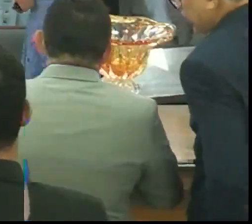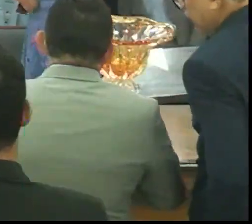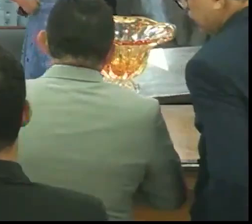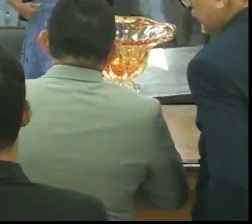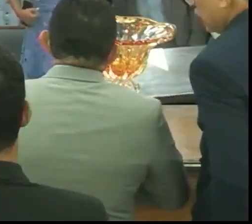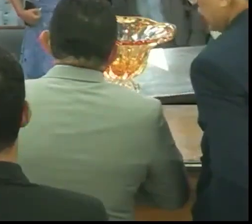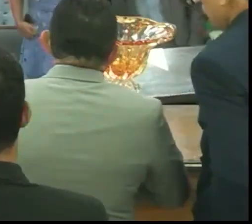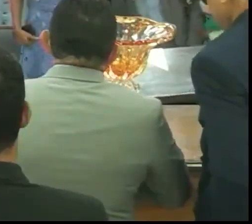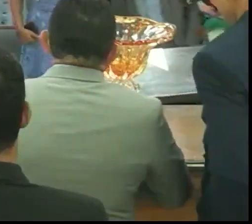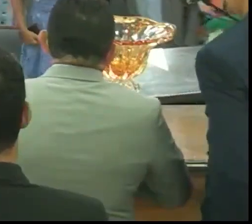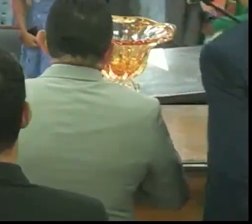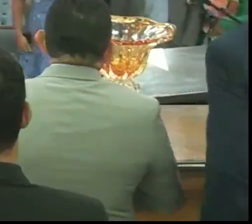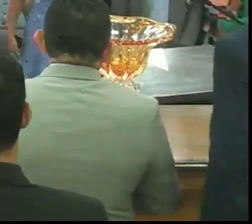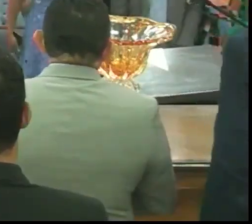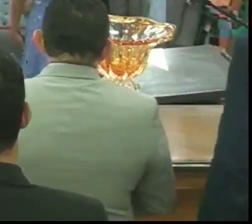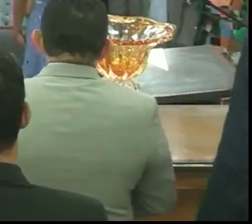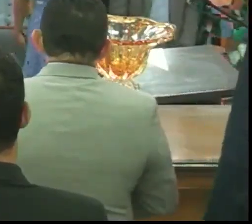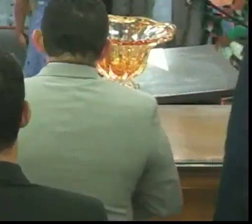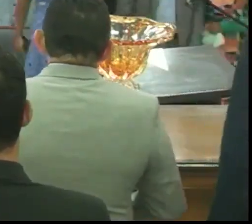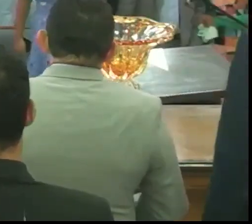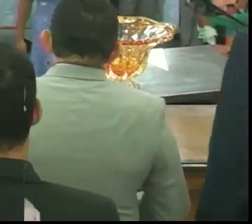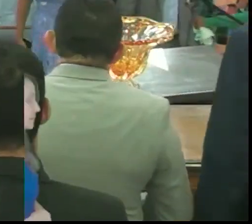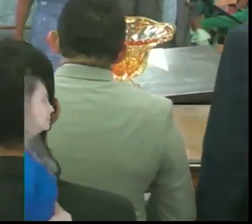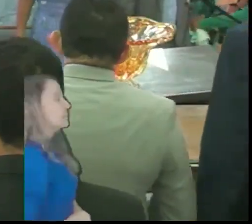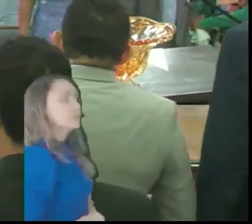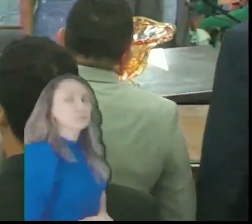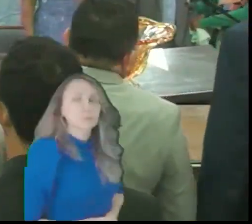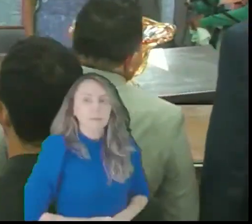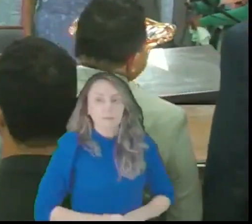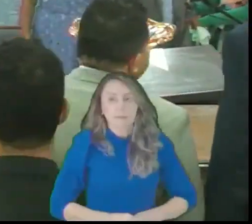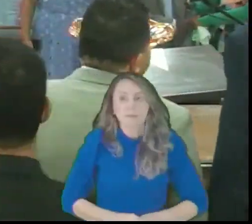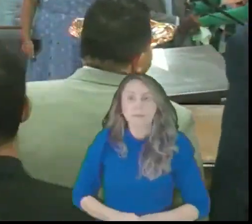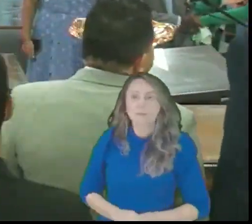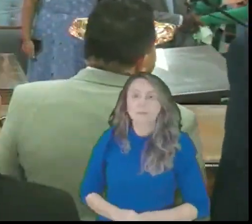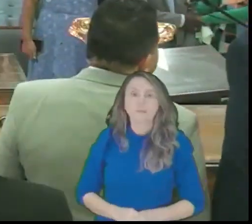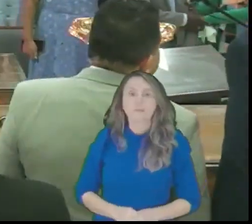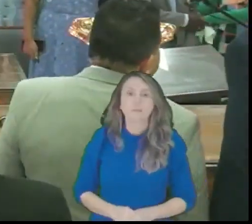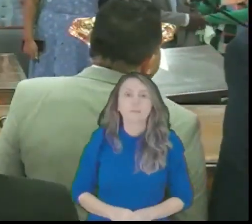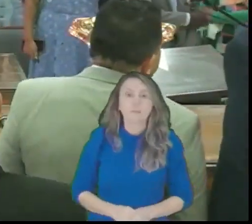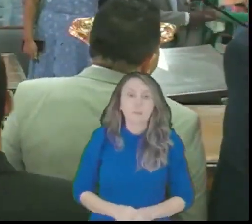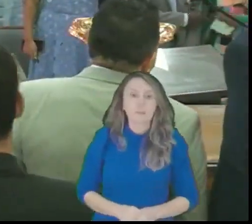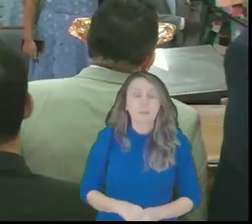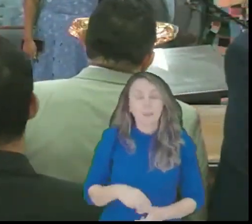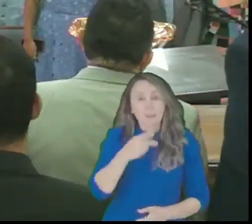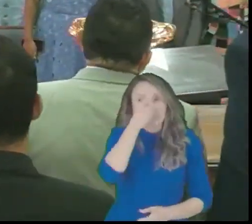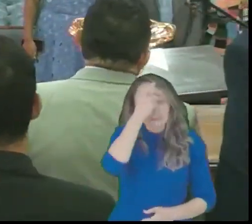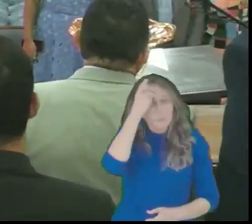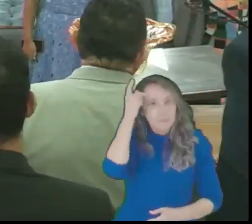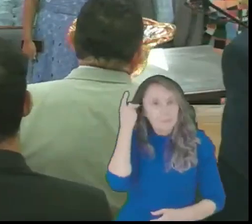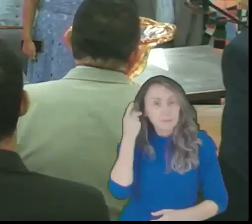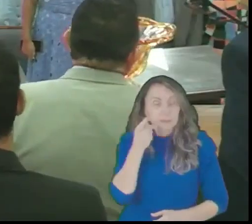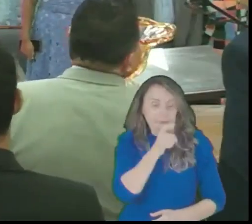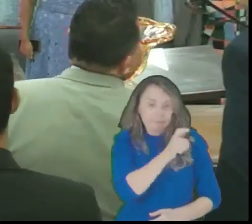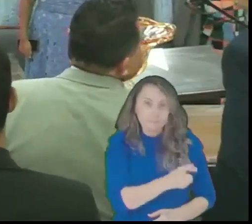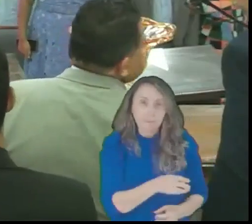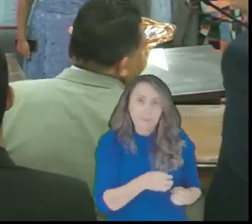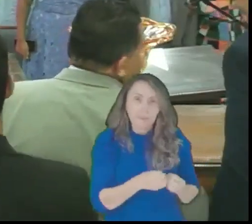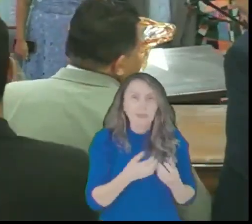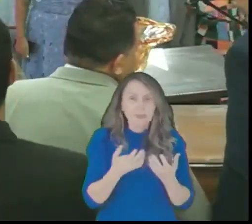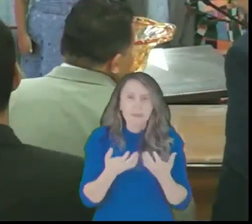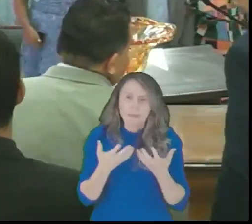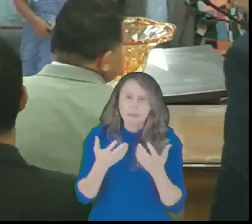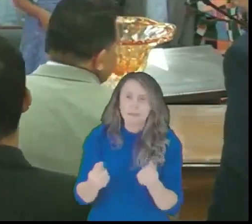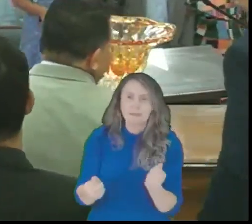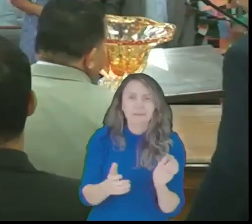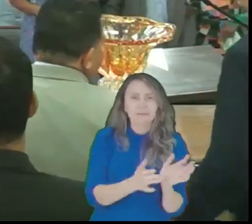Glória a Deus. Veja aí ao seu lado se tem alguém que deseja receber a Jesus como Salvador. Há uma aliança